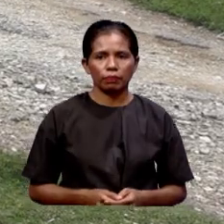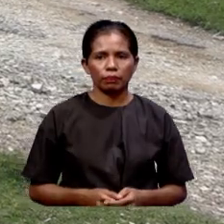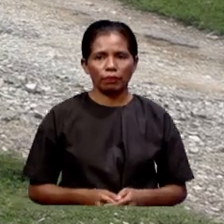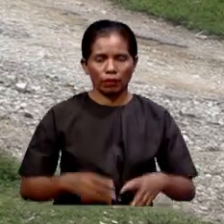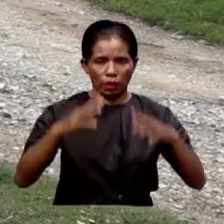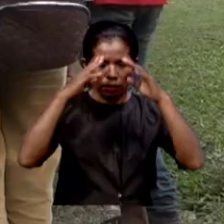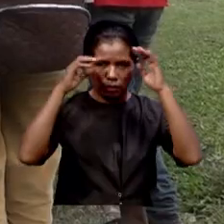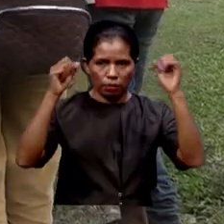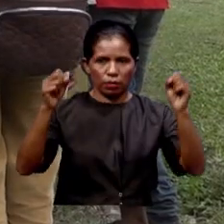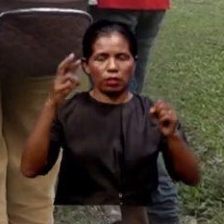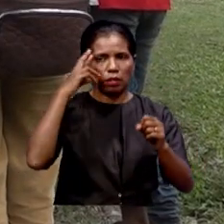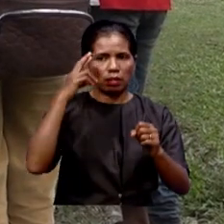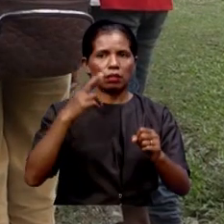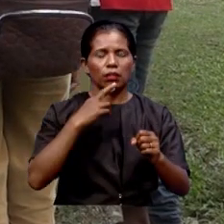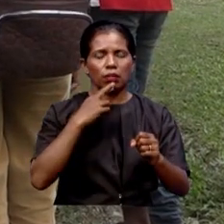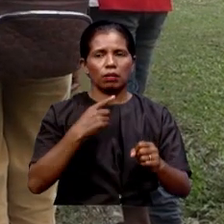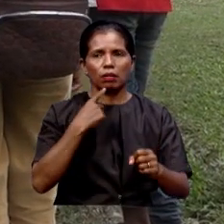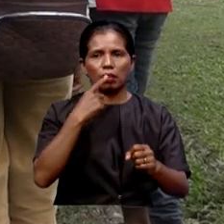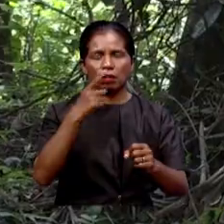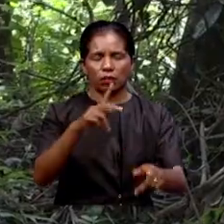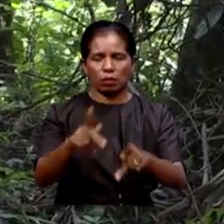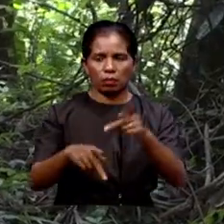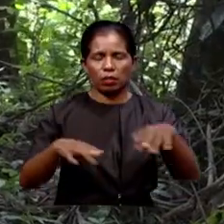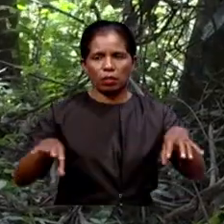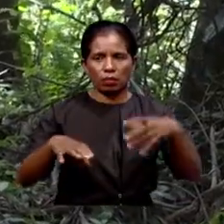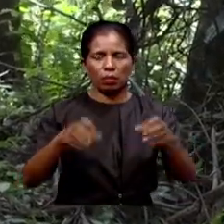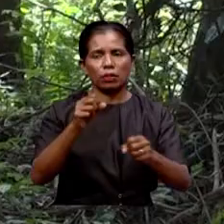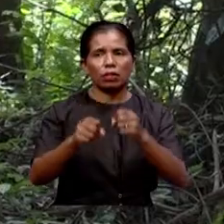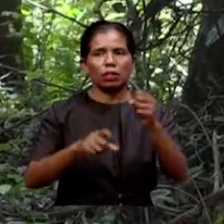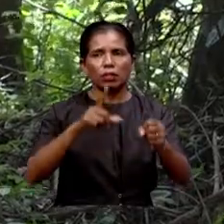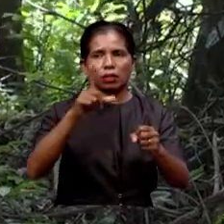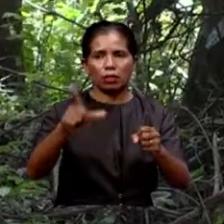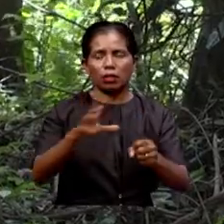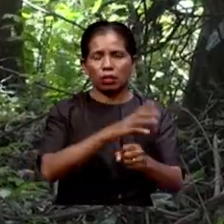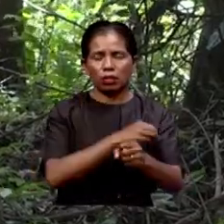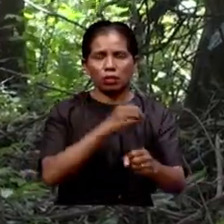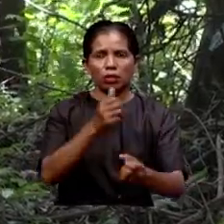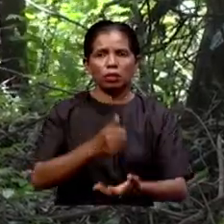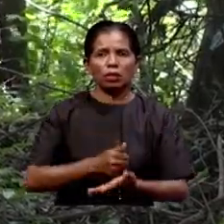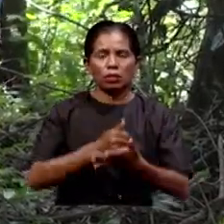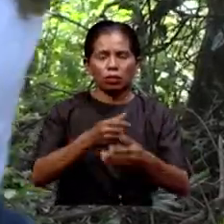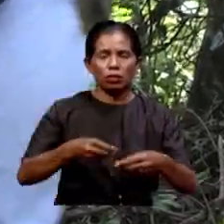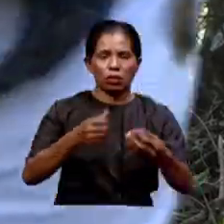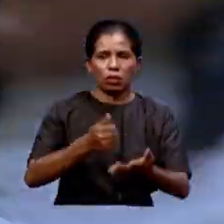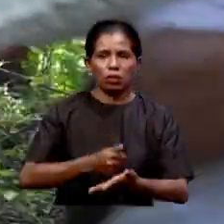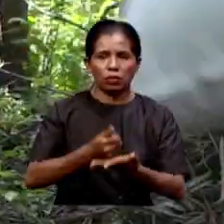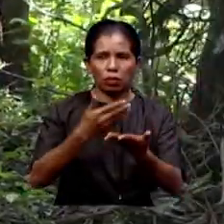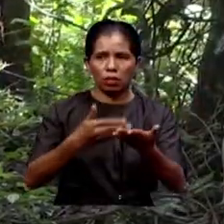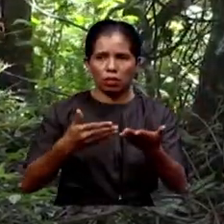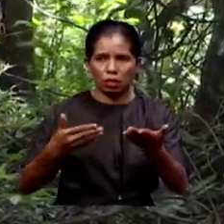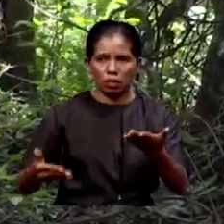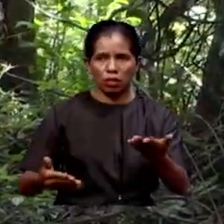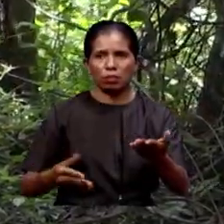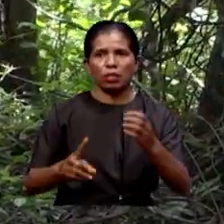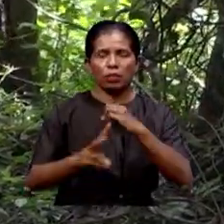Presidente da República, José Ramos Horta, orienta assessoria serviço sociedade civil no assunto social, onde foi apoio sem necessidade básica